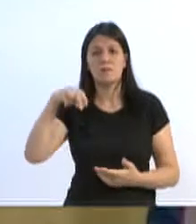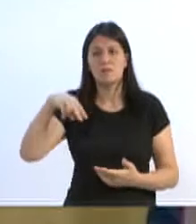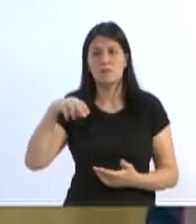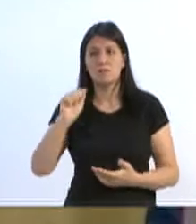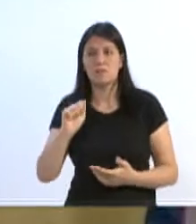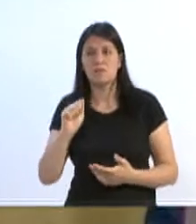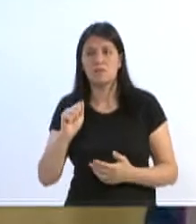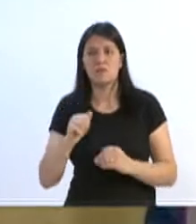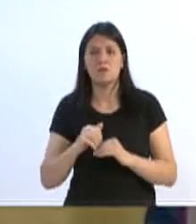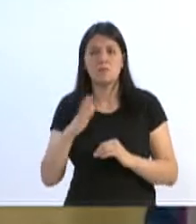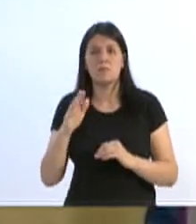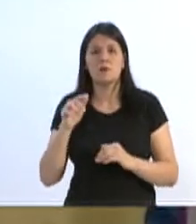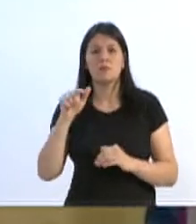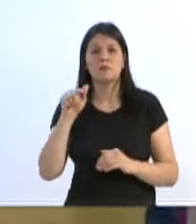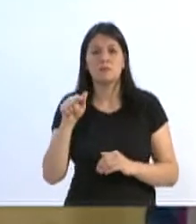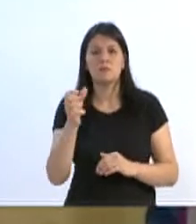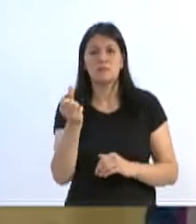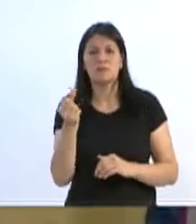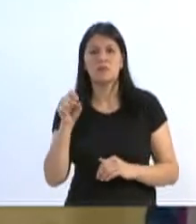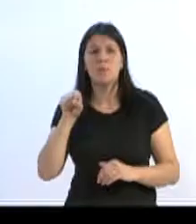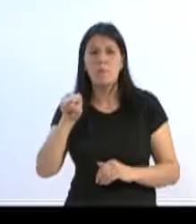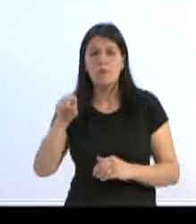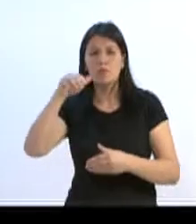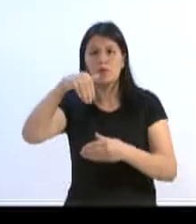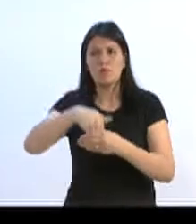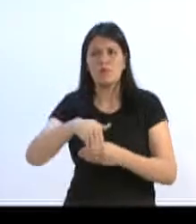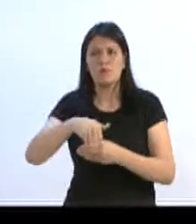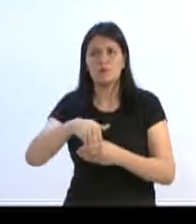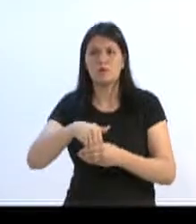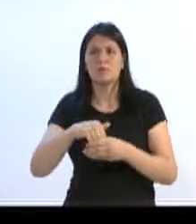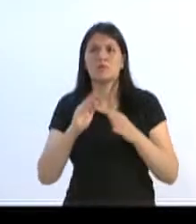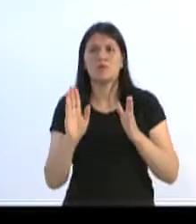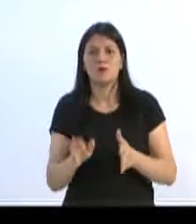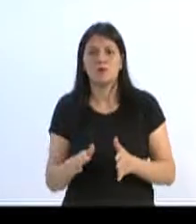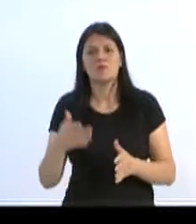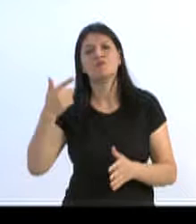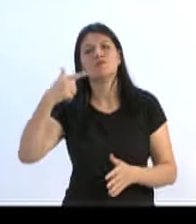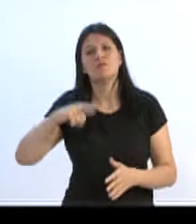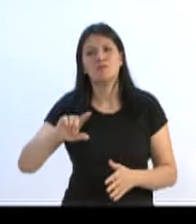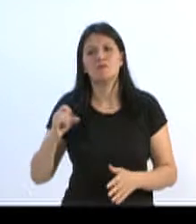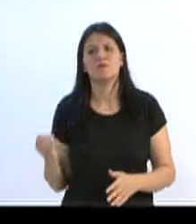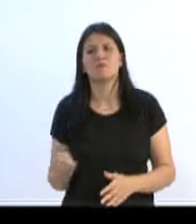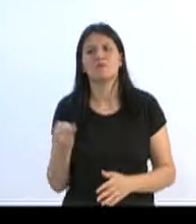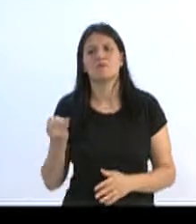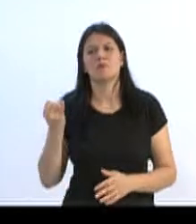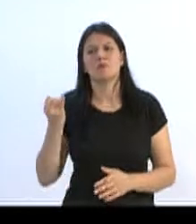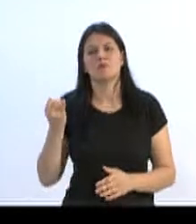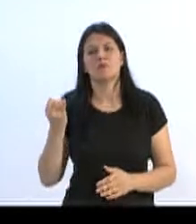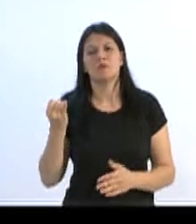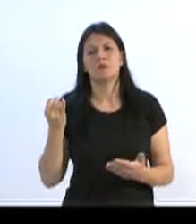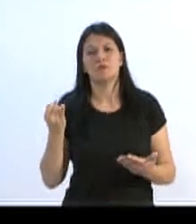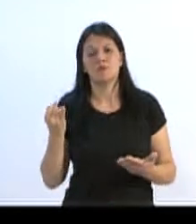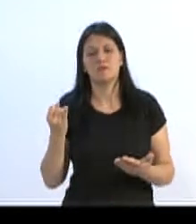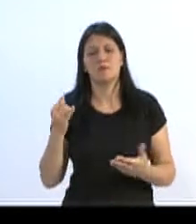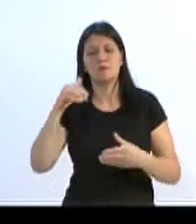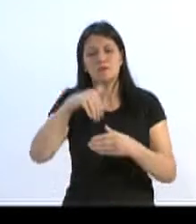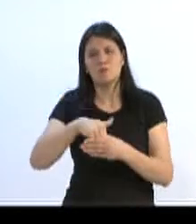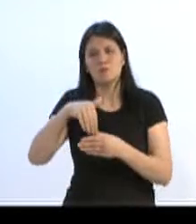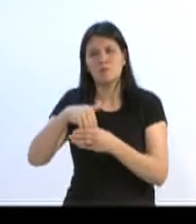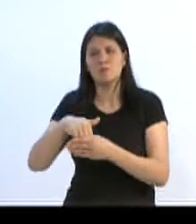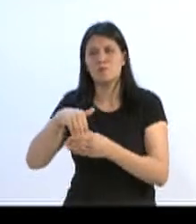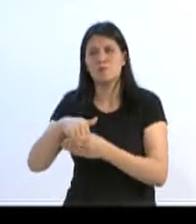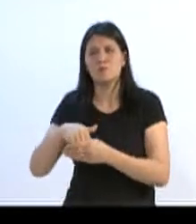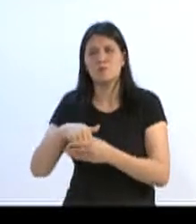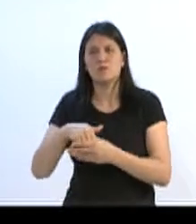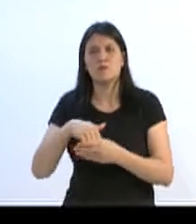mais 76 mil votos nas urnas que hoje teve mais um passo importante dado nesta possibilidade com os votos favoráveis no